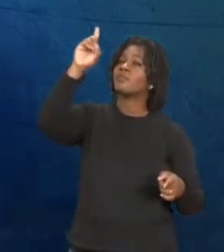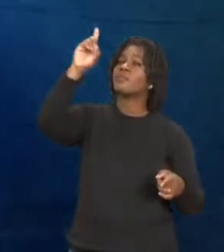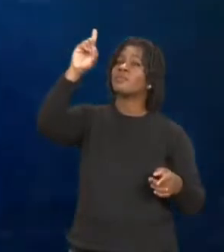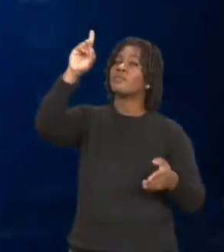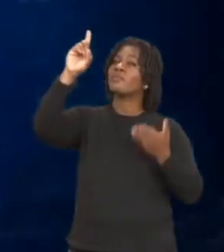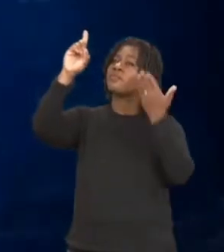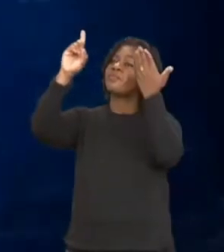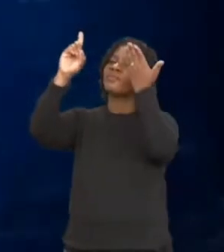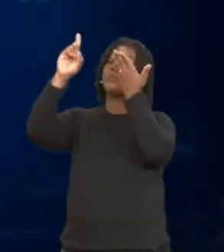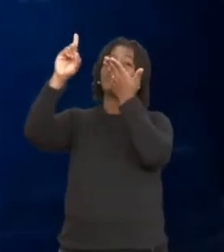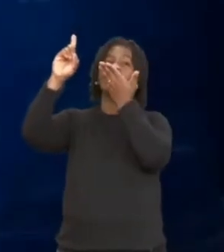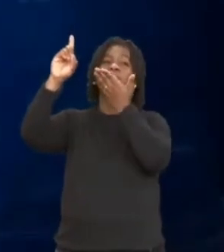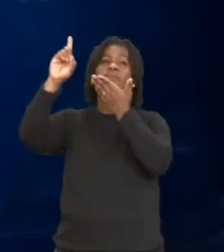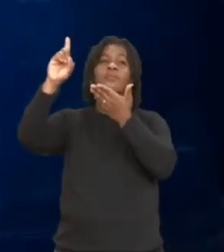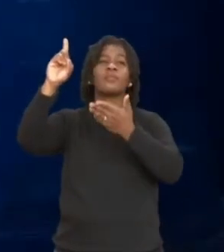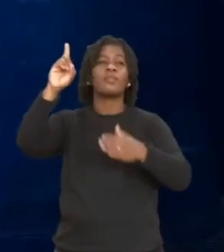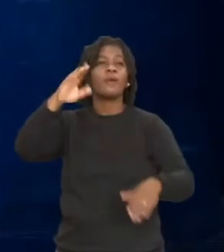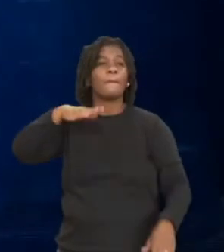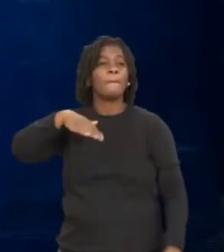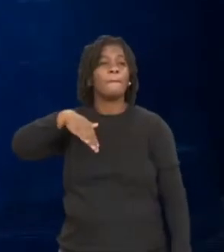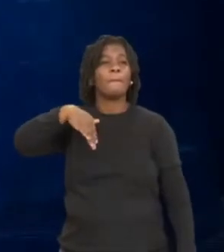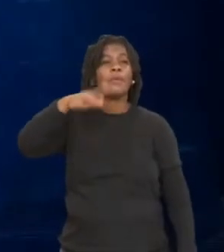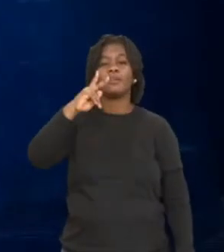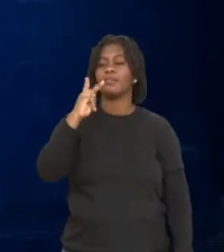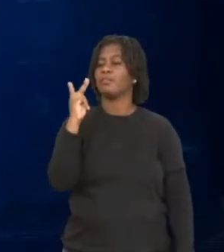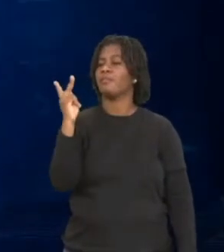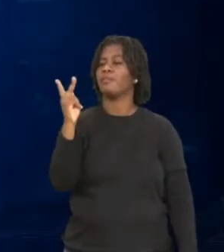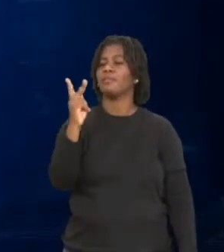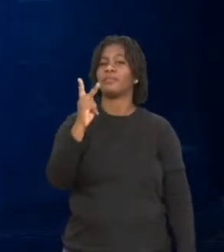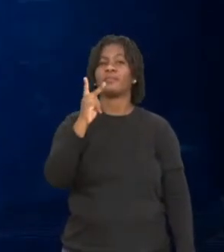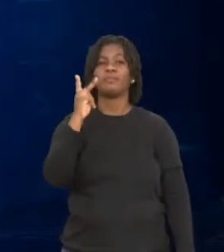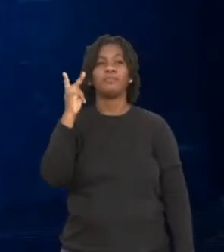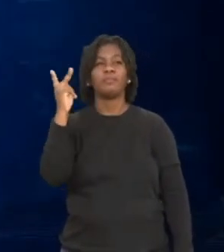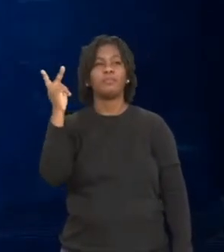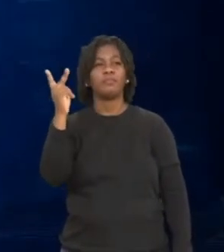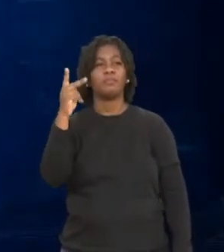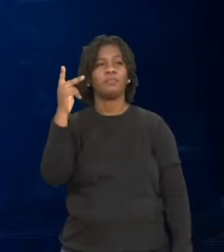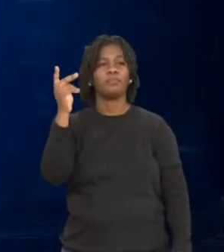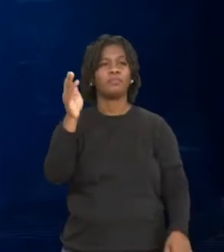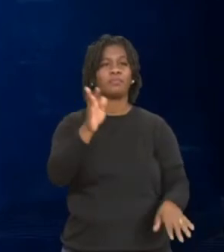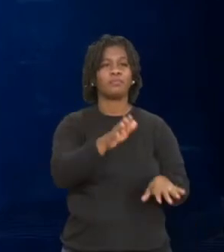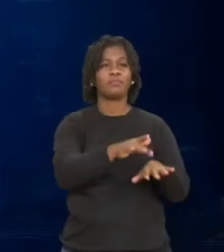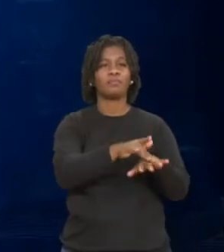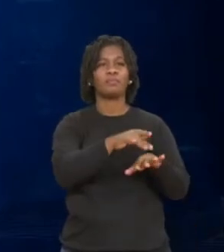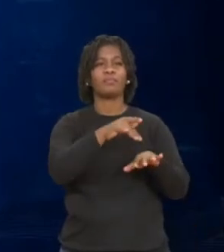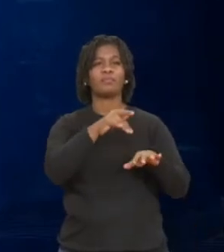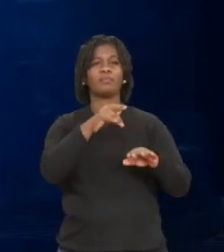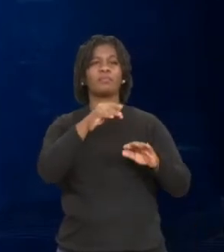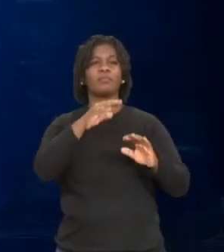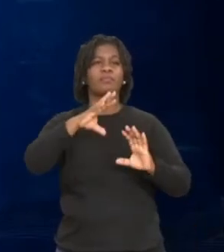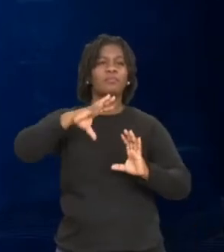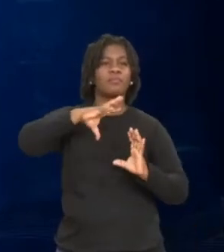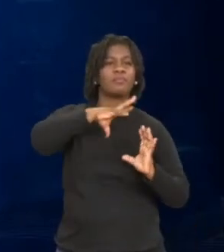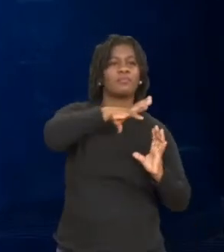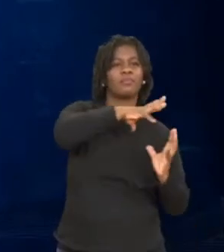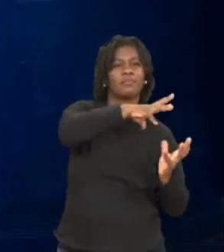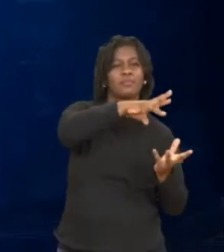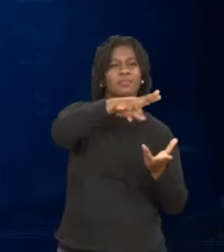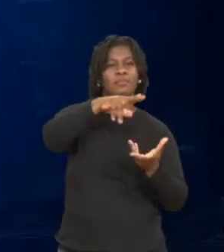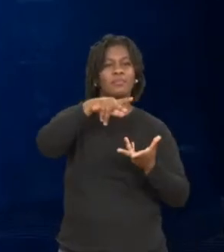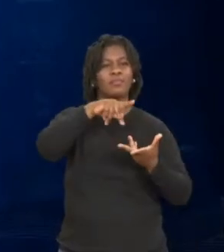és, aleluia, mais precioso, receba, Pai, que os